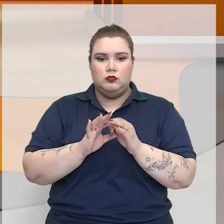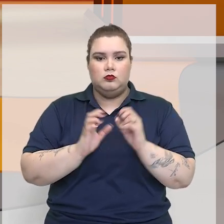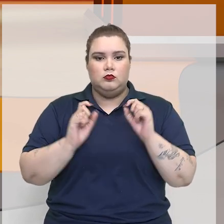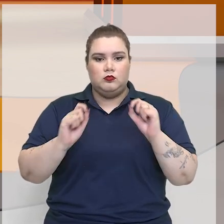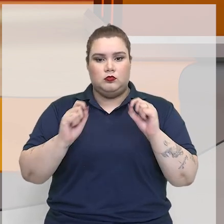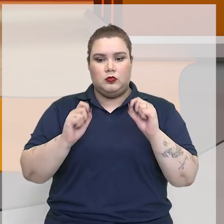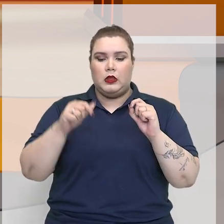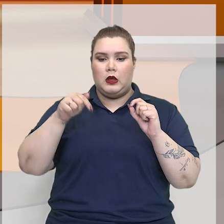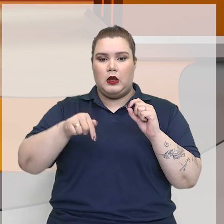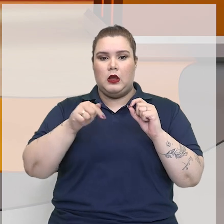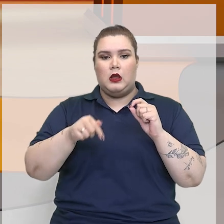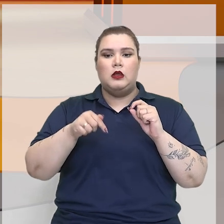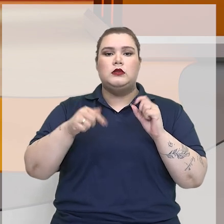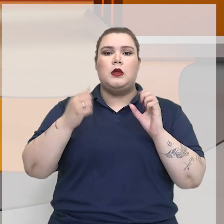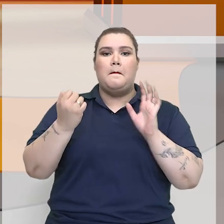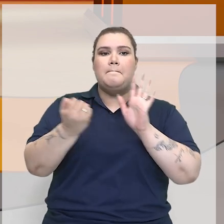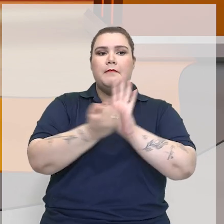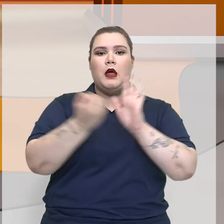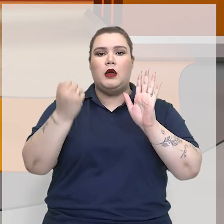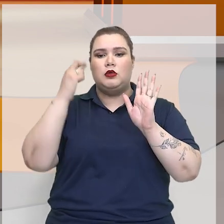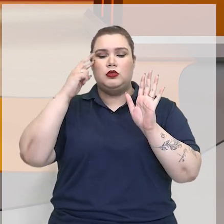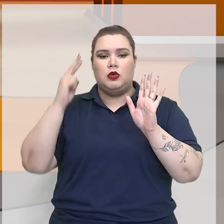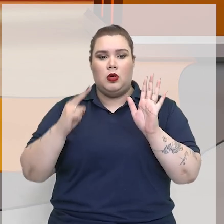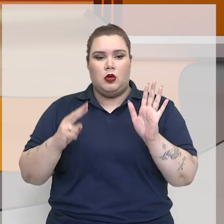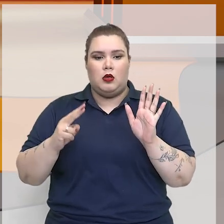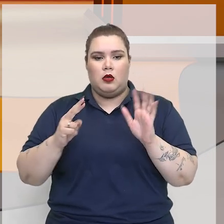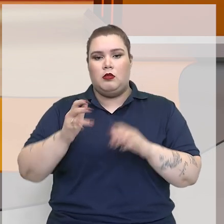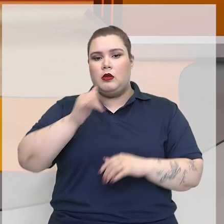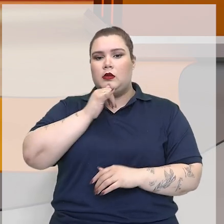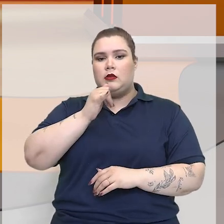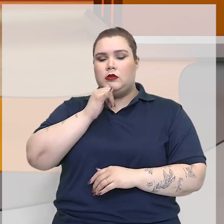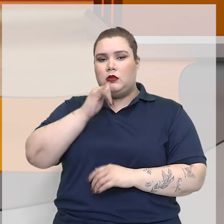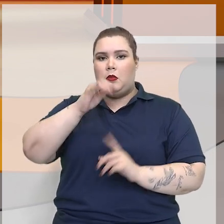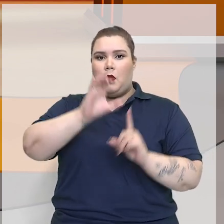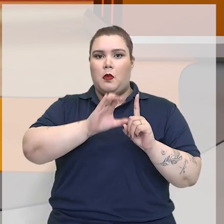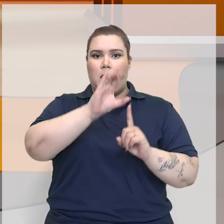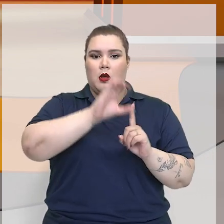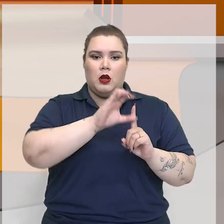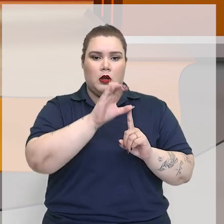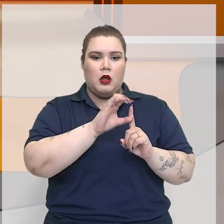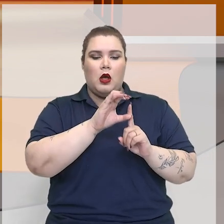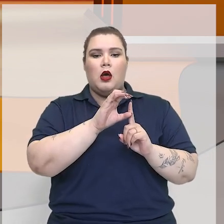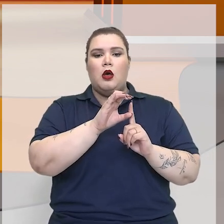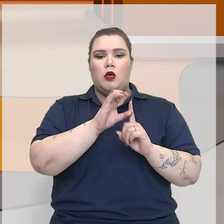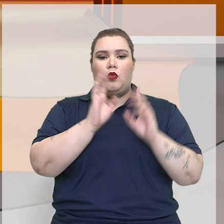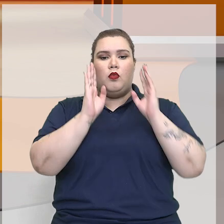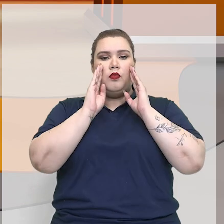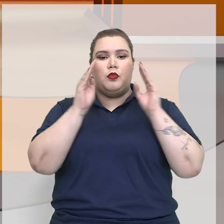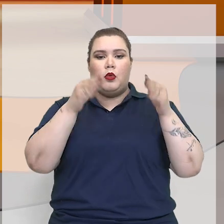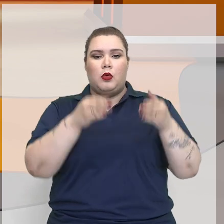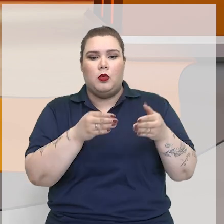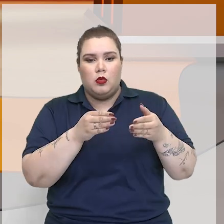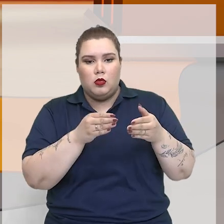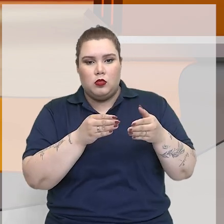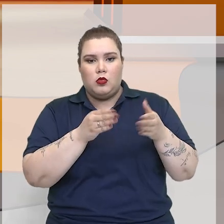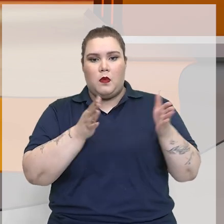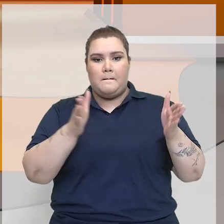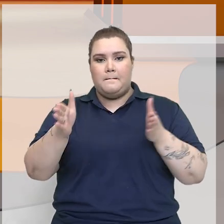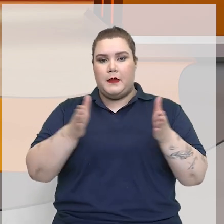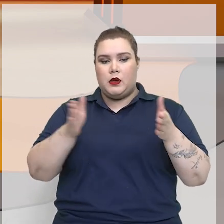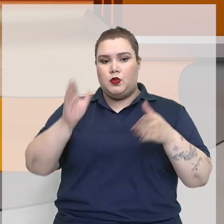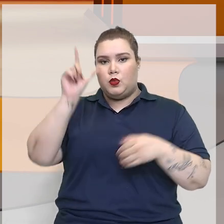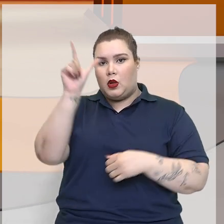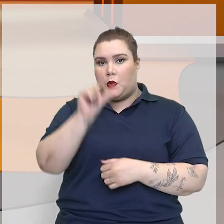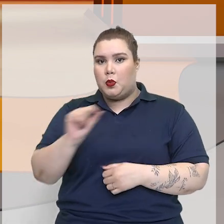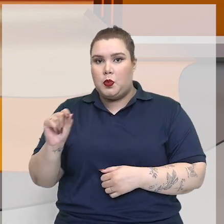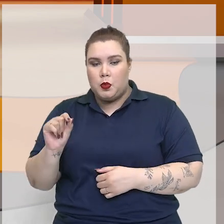dessa herança hebraica, como, por exemplo, né, o calendário pautado na questão do ciclo